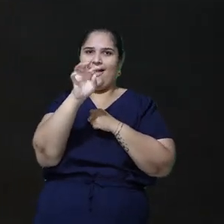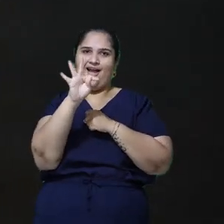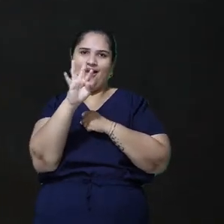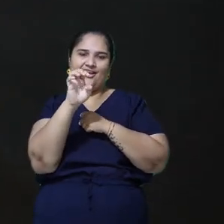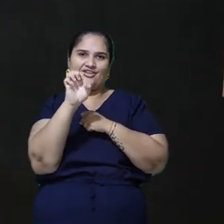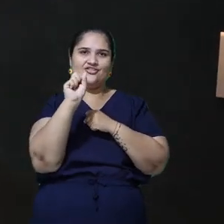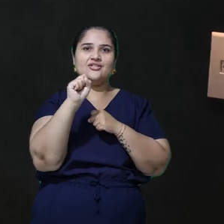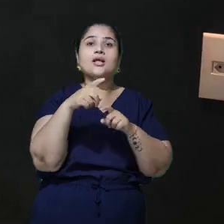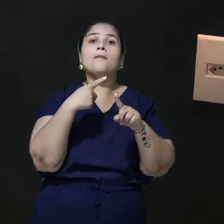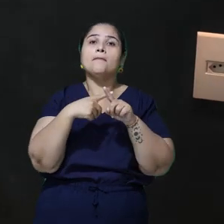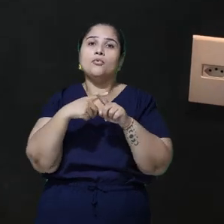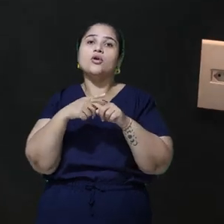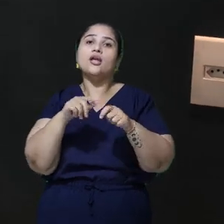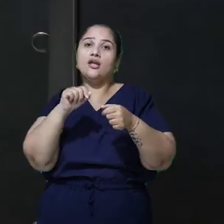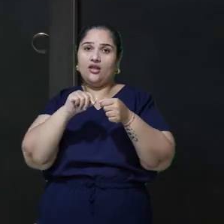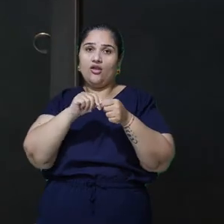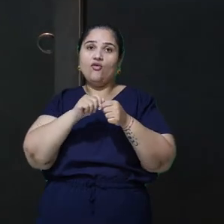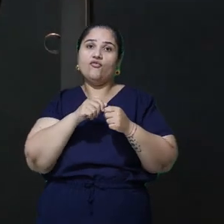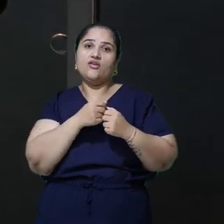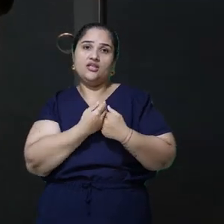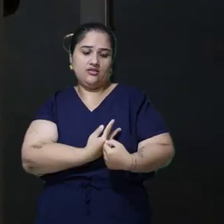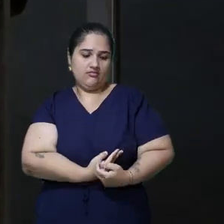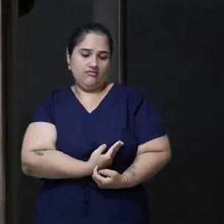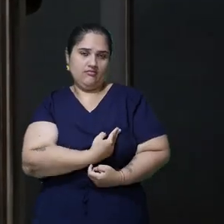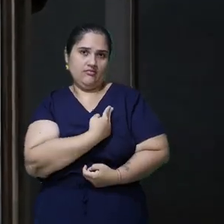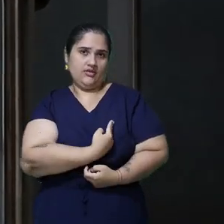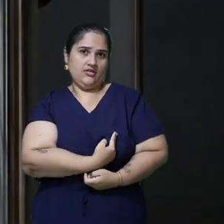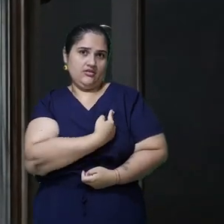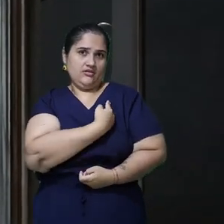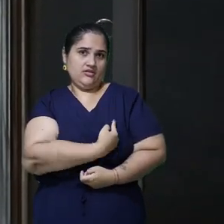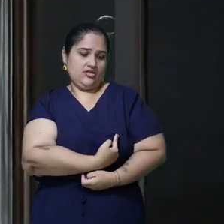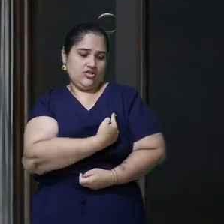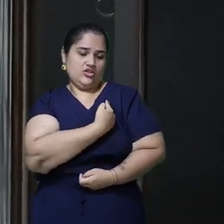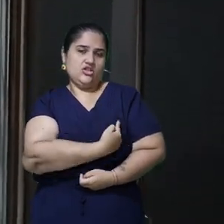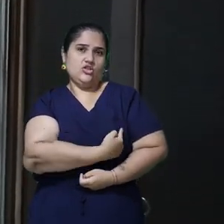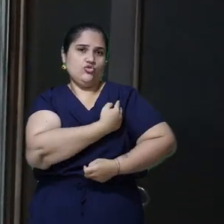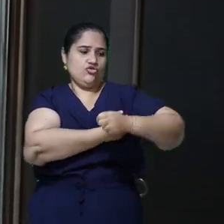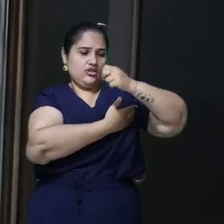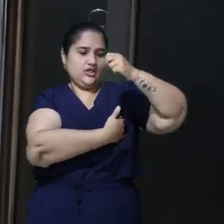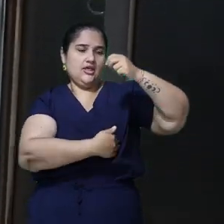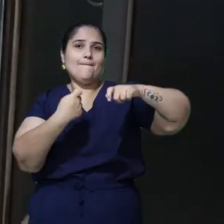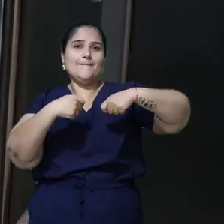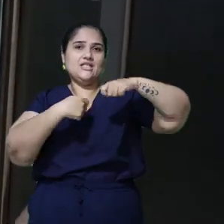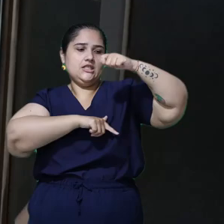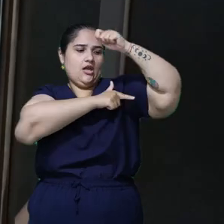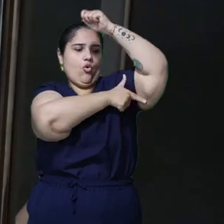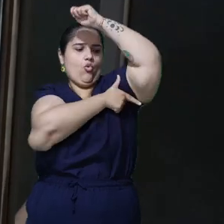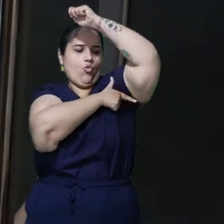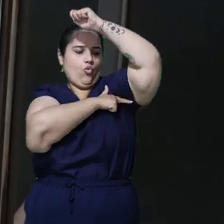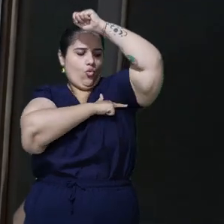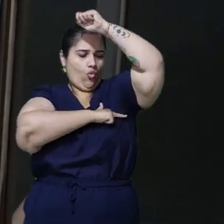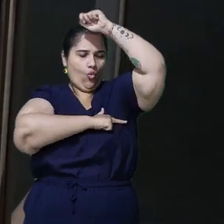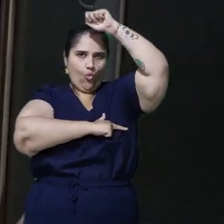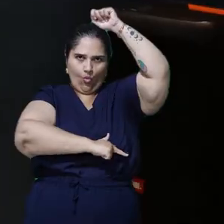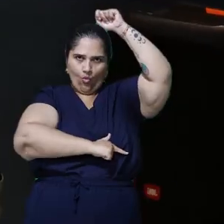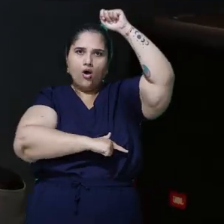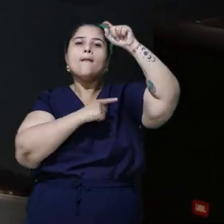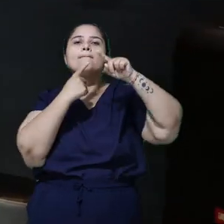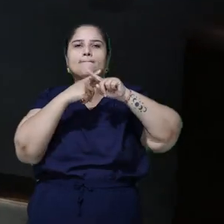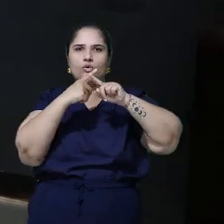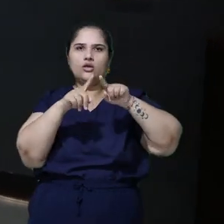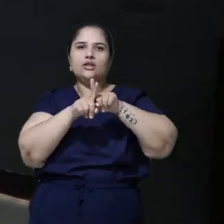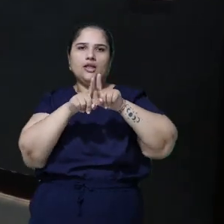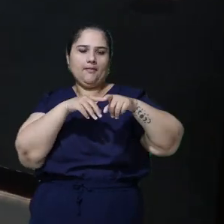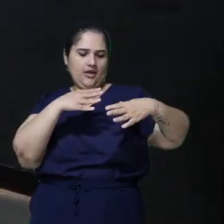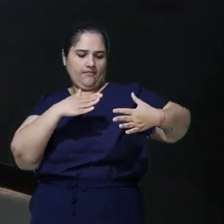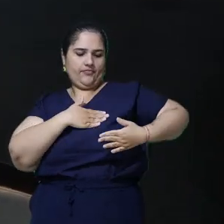cirurgia do câncer de mama. No meu caso, eu tive que fazer o esvaziamento na axila, por conta que eu também tinha na axila.